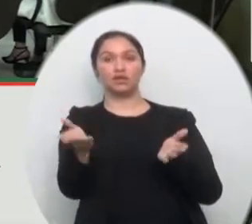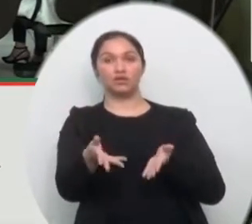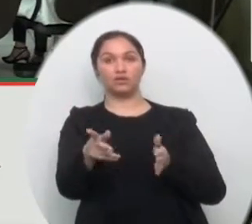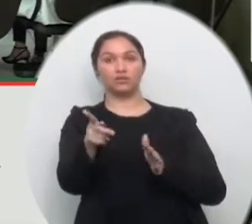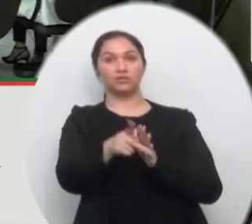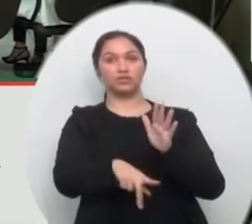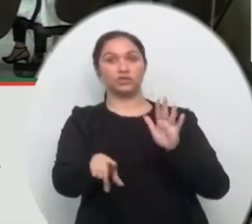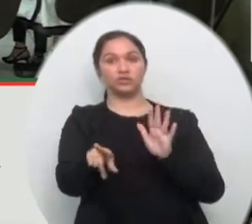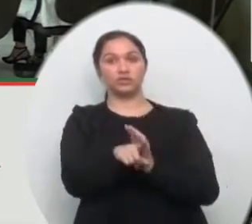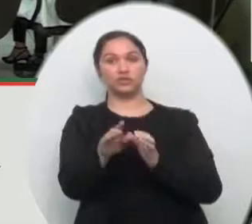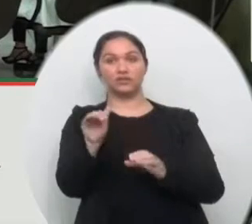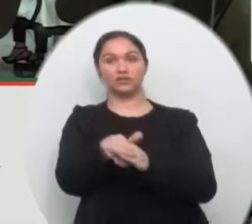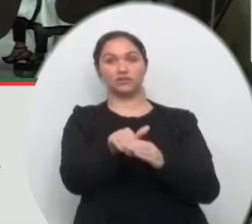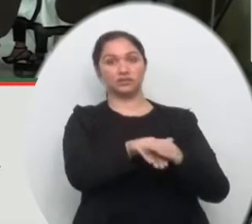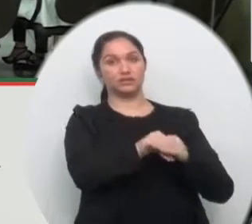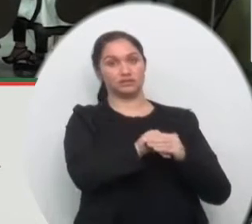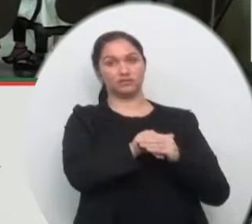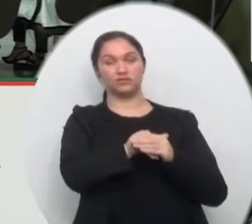em votação.